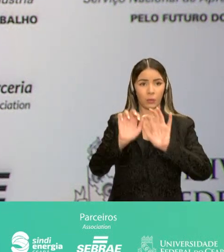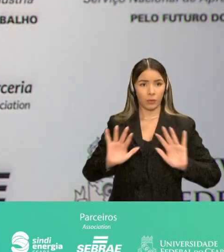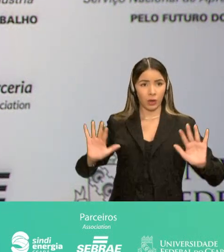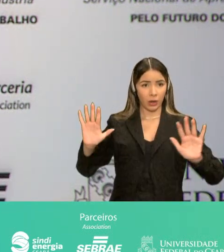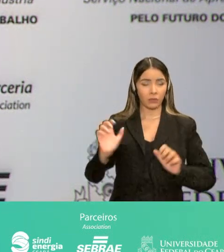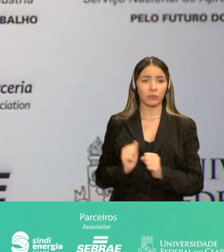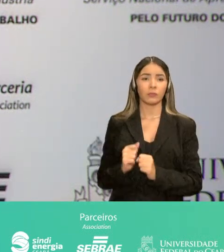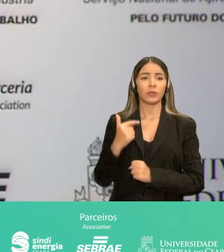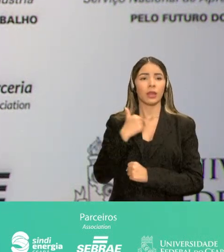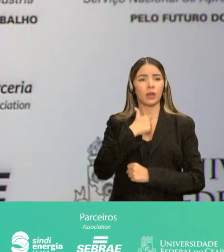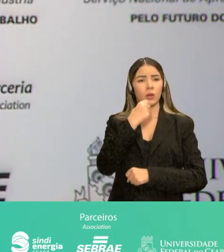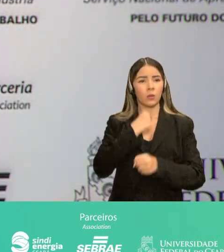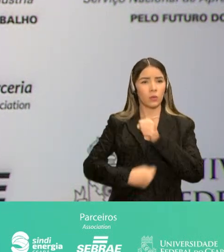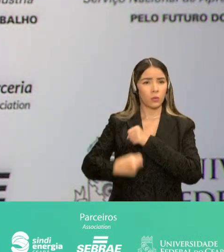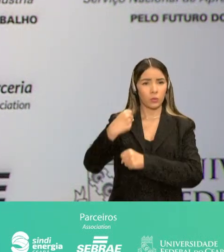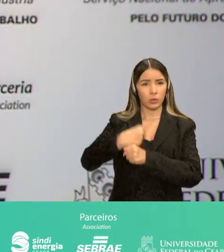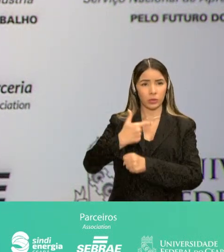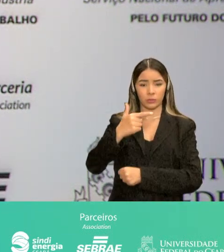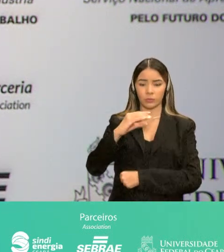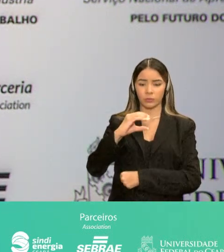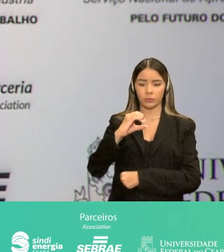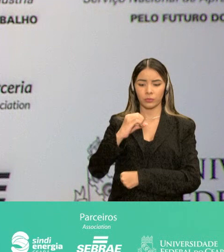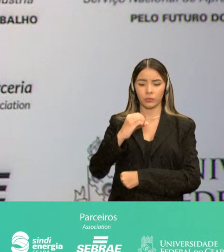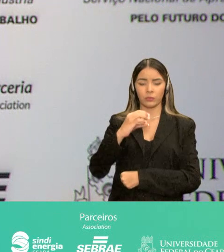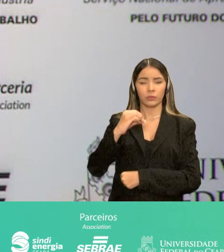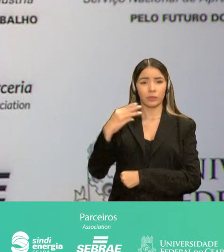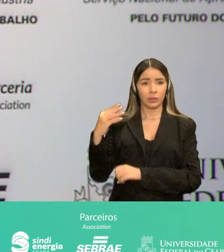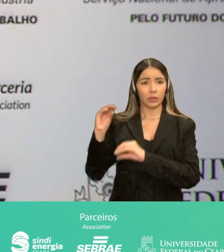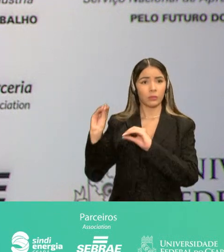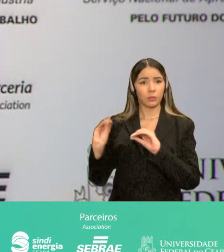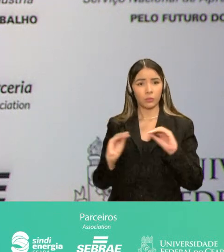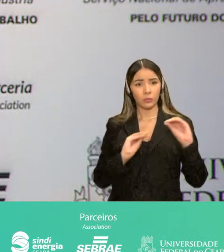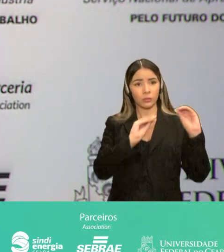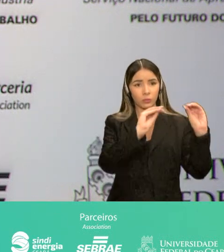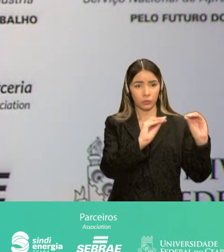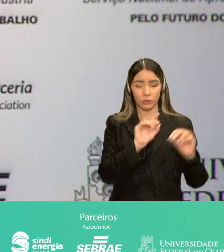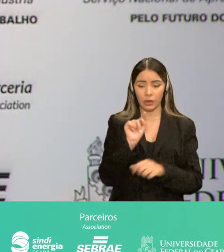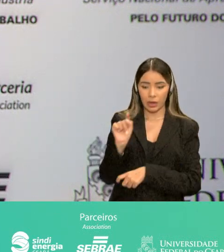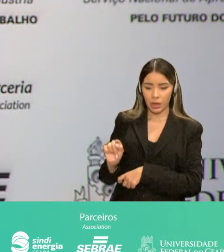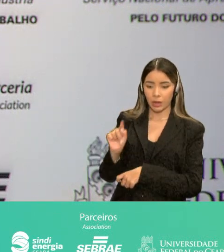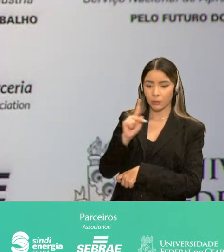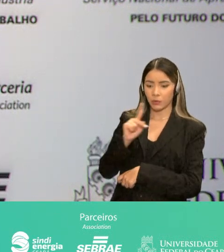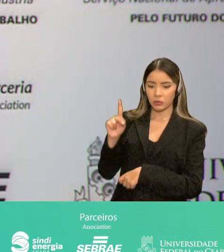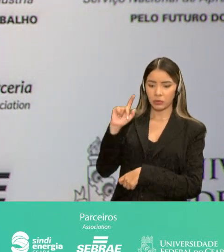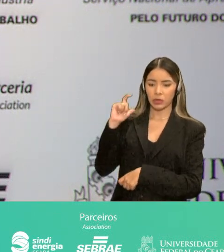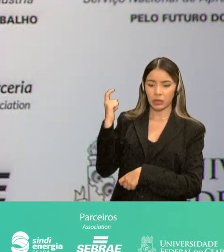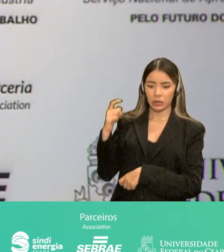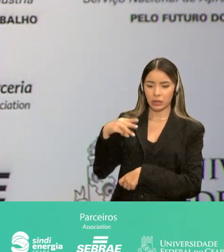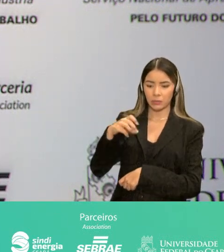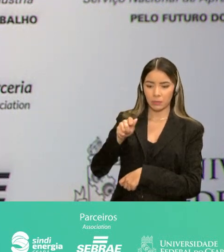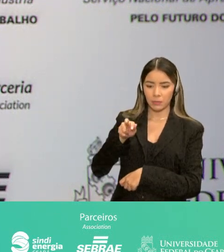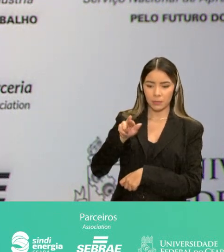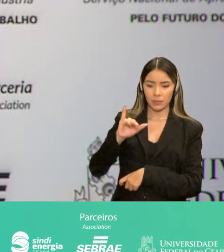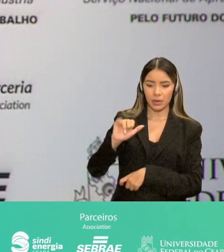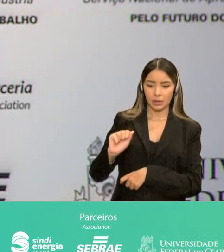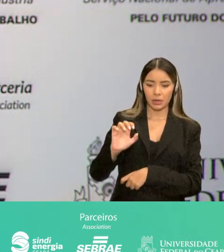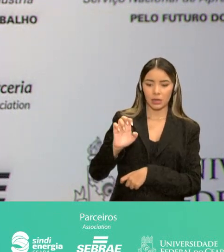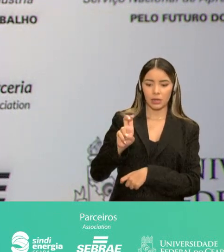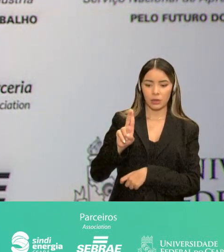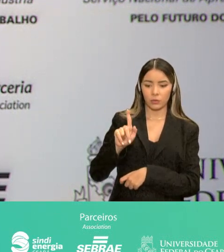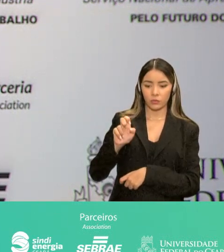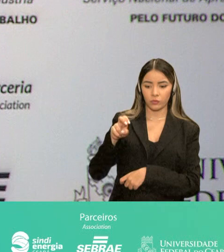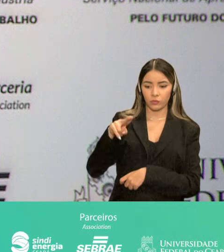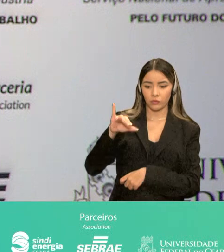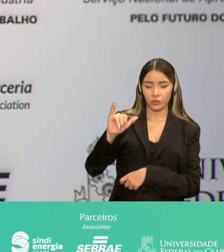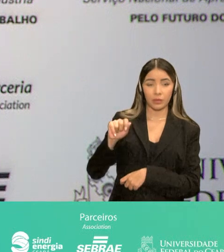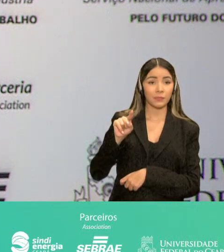left muito my state incentivado in pela professora 2003 Maria Eugênia, with que foi minha the orientadora blessings of de my graduação professor e que já era Maria